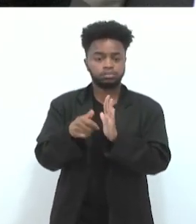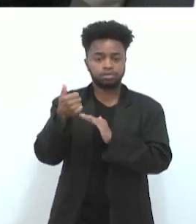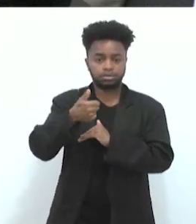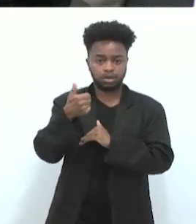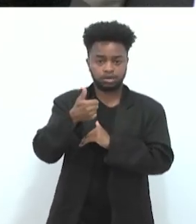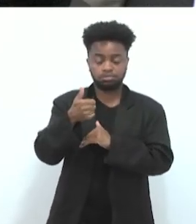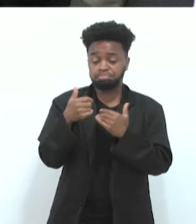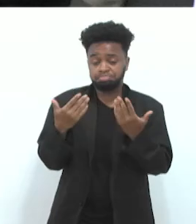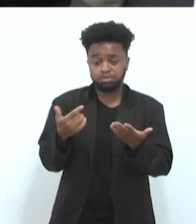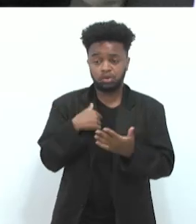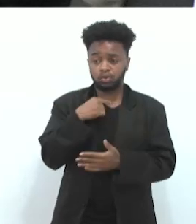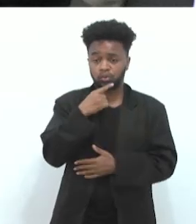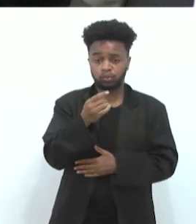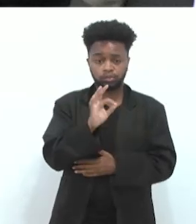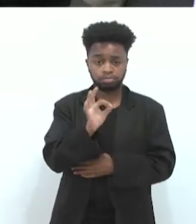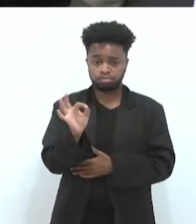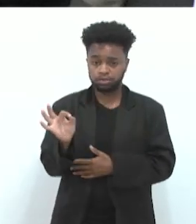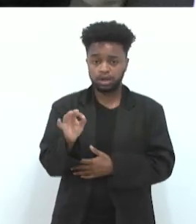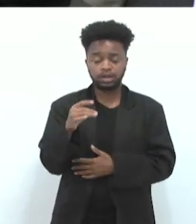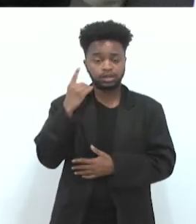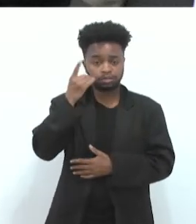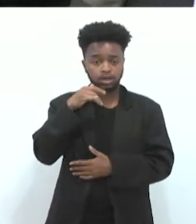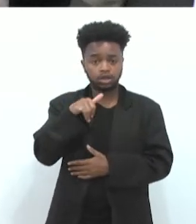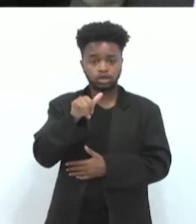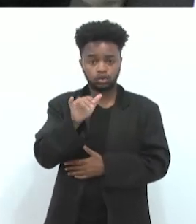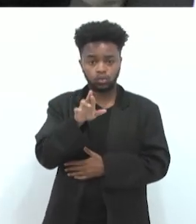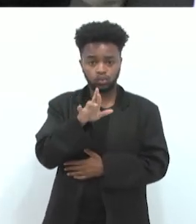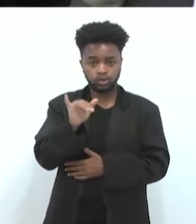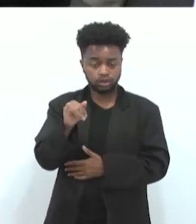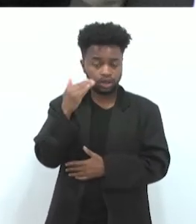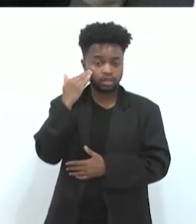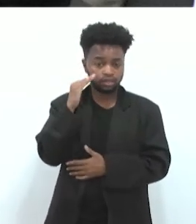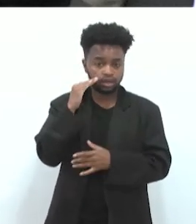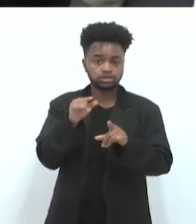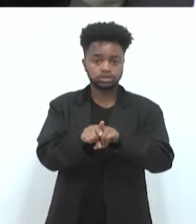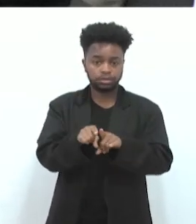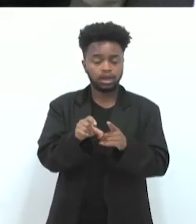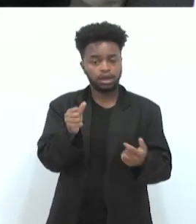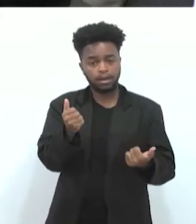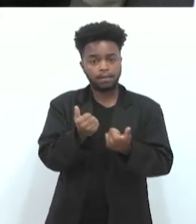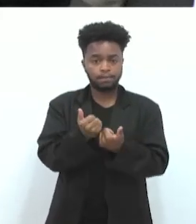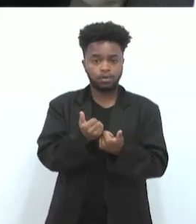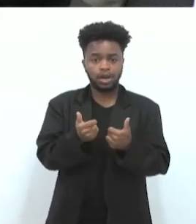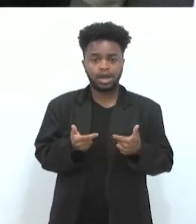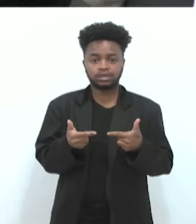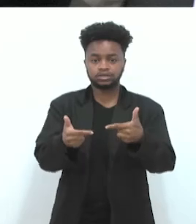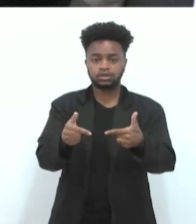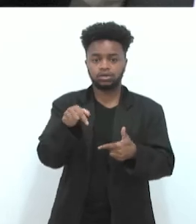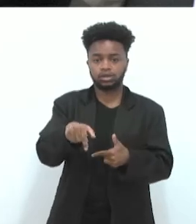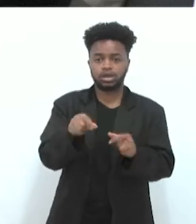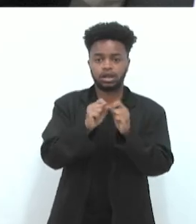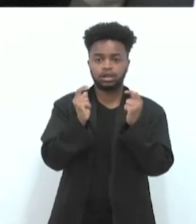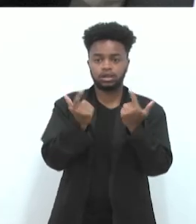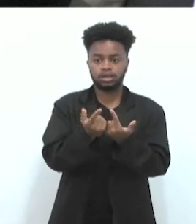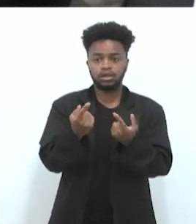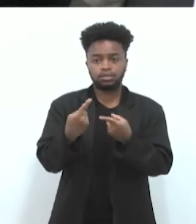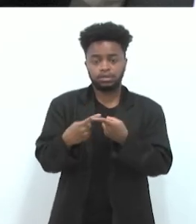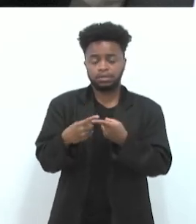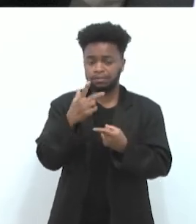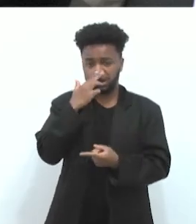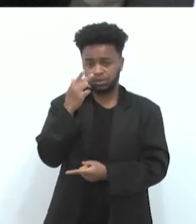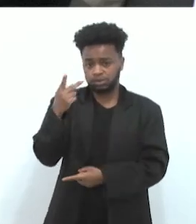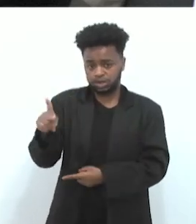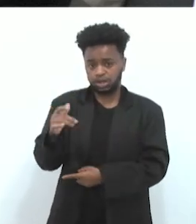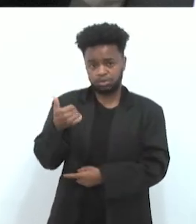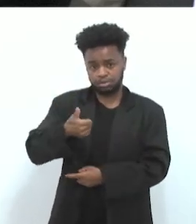que o deputado Yuri também vai ter a compreensão de que isso fortalece, né, uma iniciativa do parlamento, caso dele, eu que parece é isso,